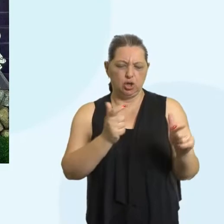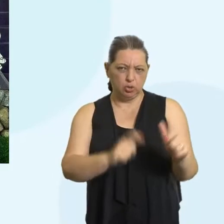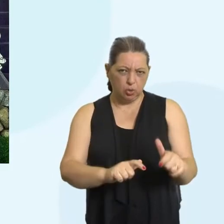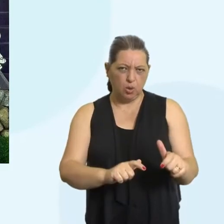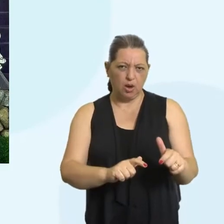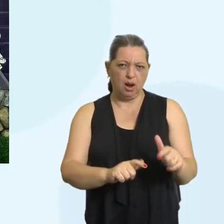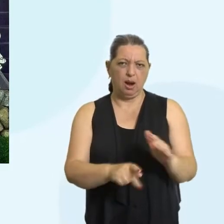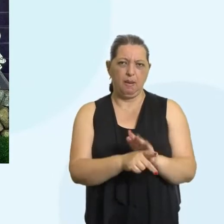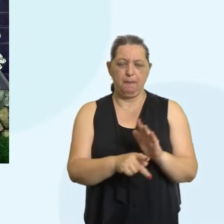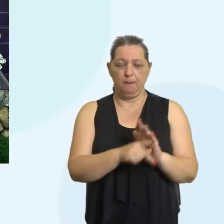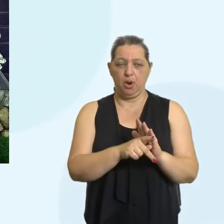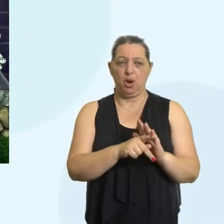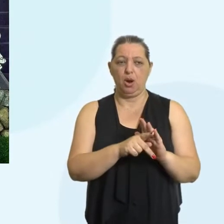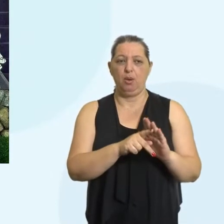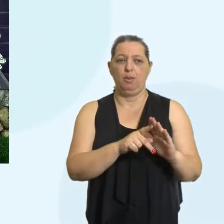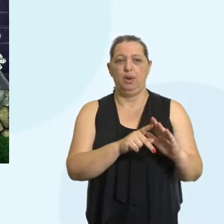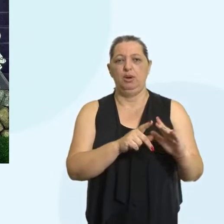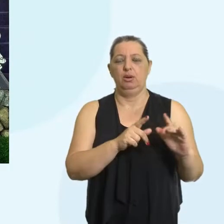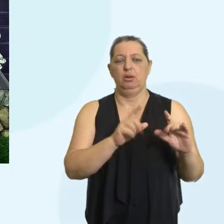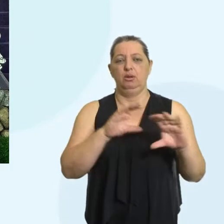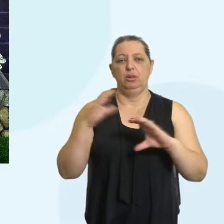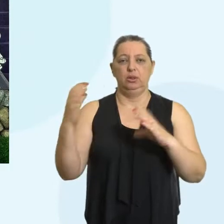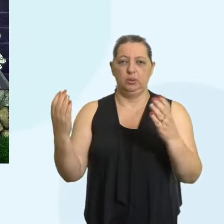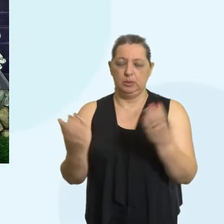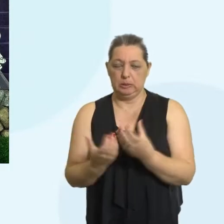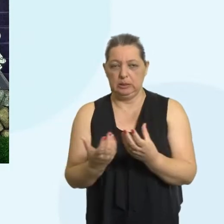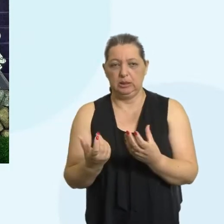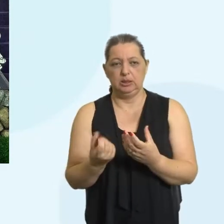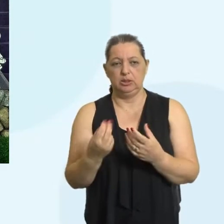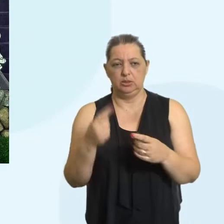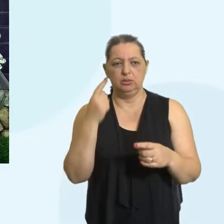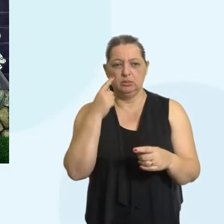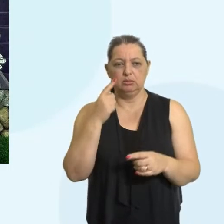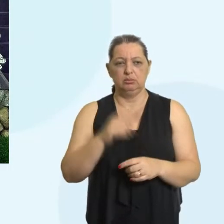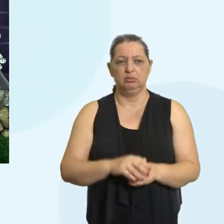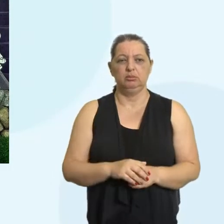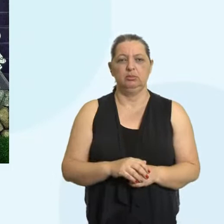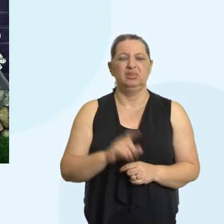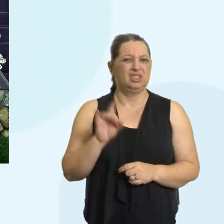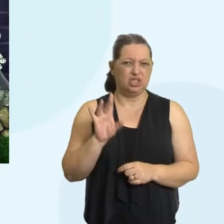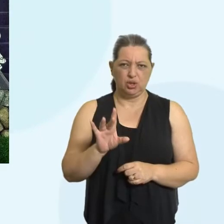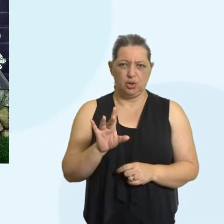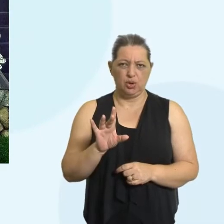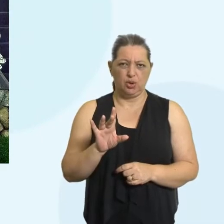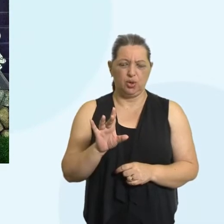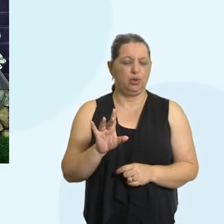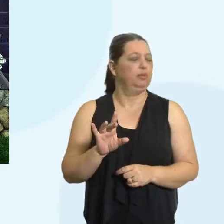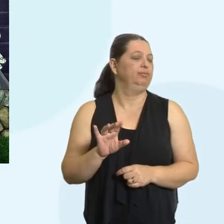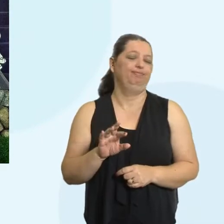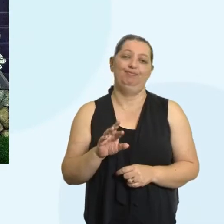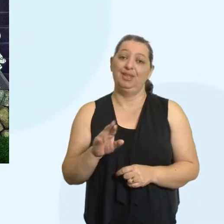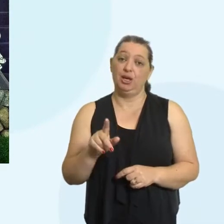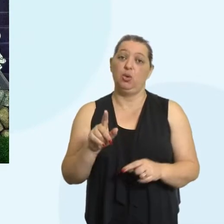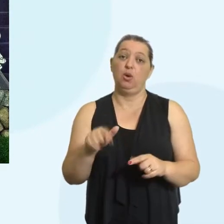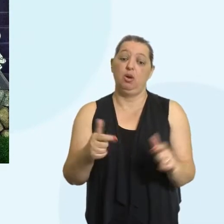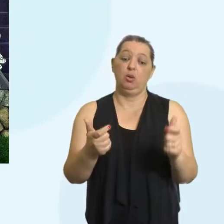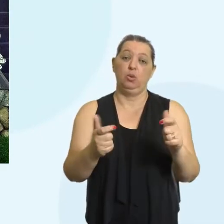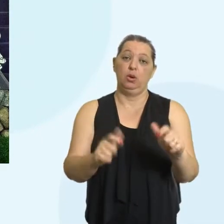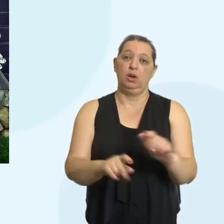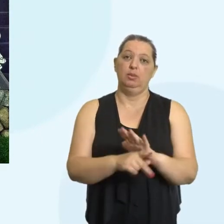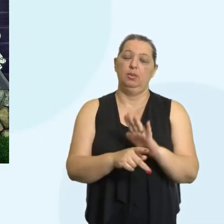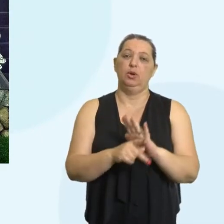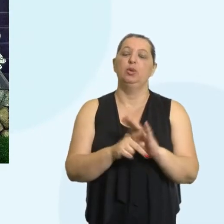O que que tem o nome desse Vilarejo é Gere também vou bernica tá só isso não era um Vilarejo